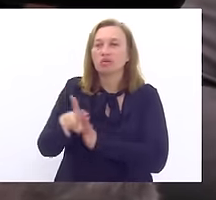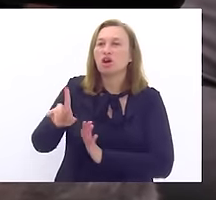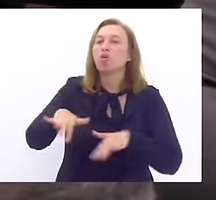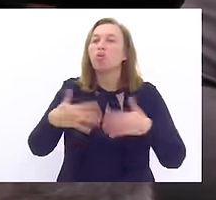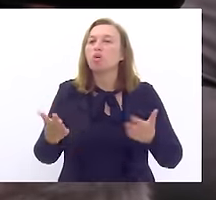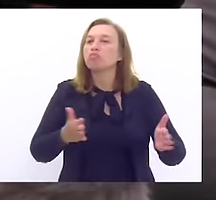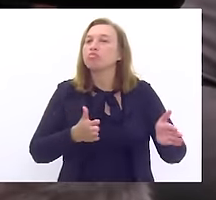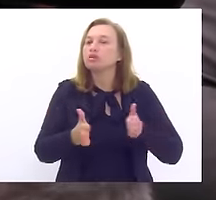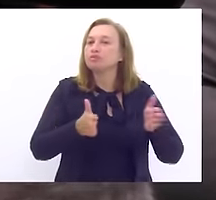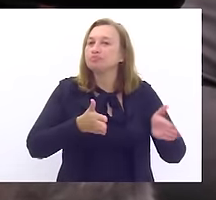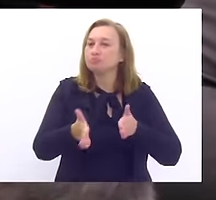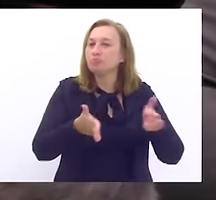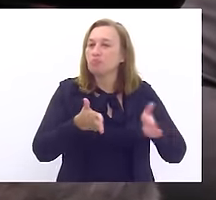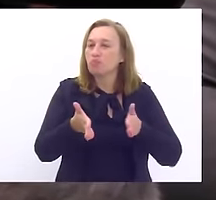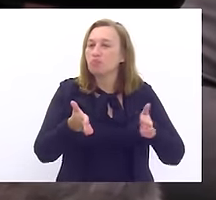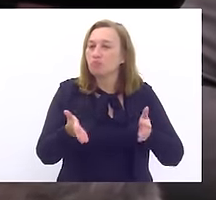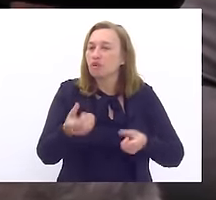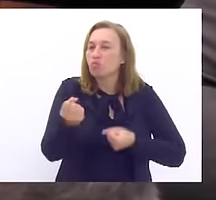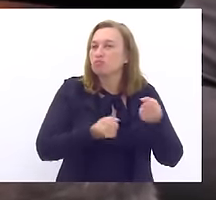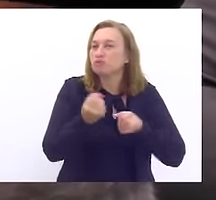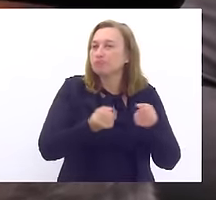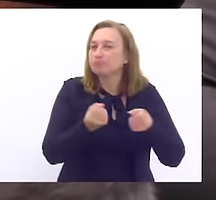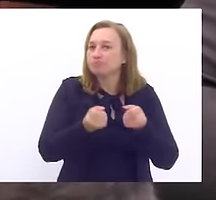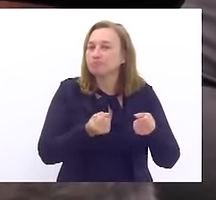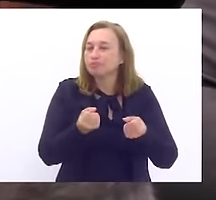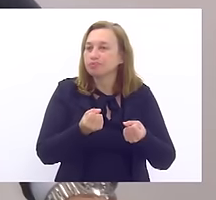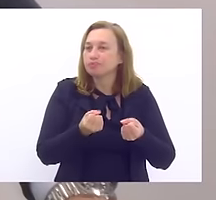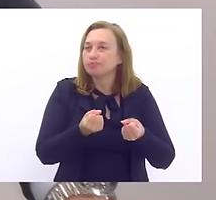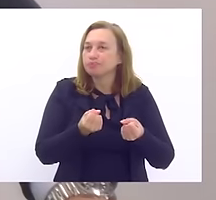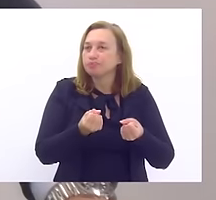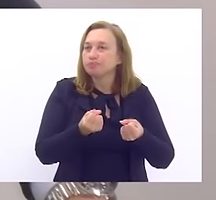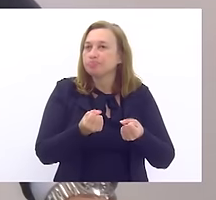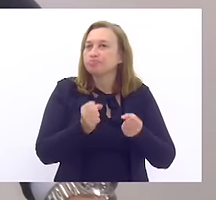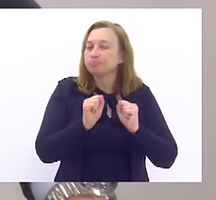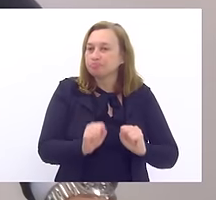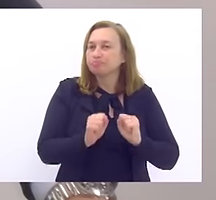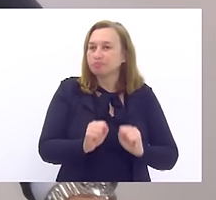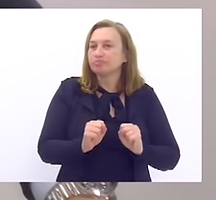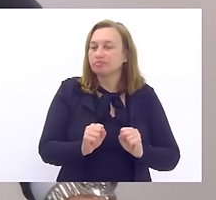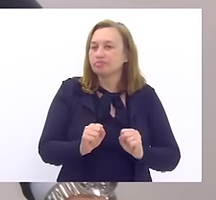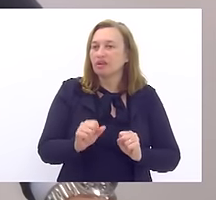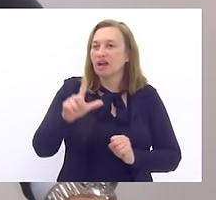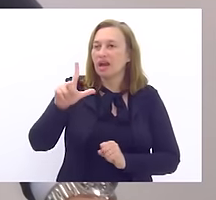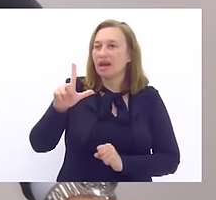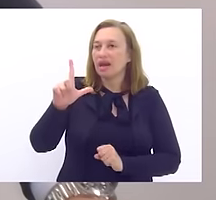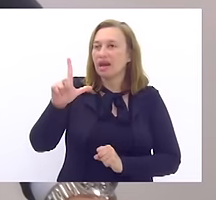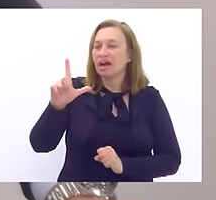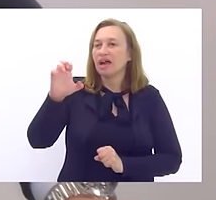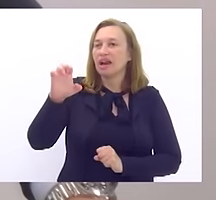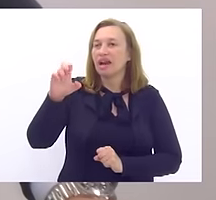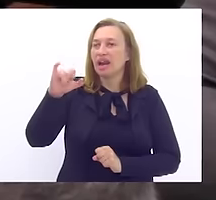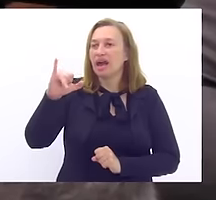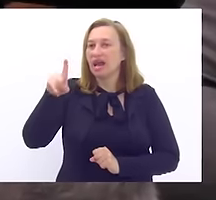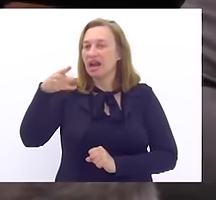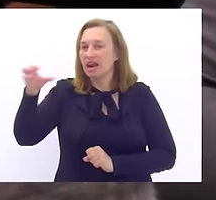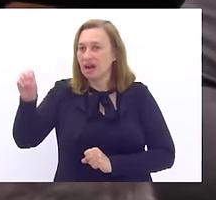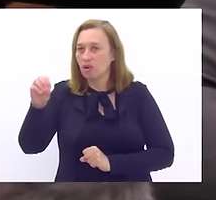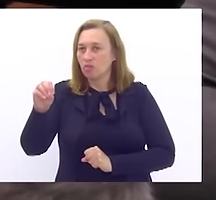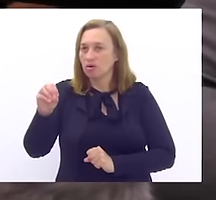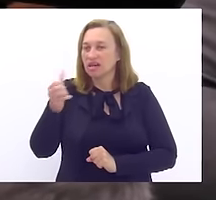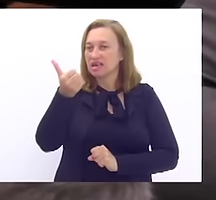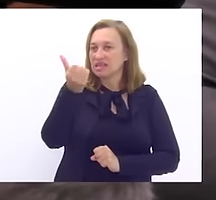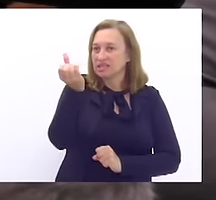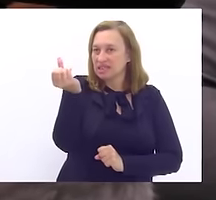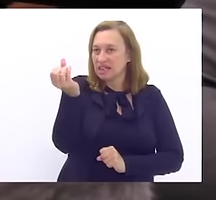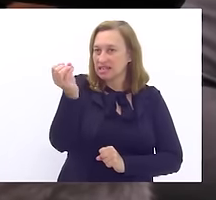é o prazo em que o veículo que o veículo é leiloado 60 dias de acautelamento